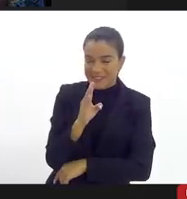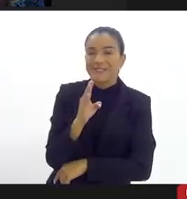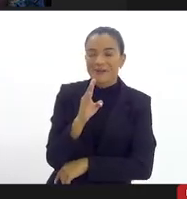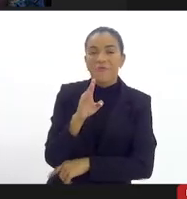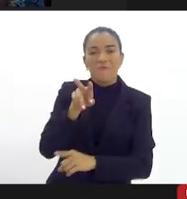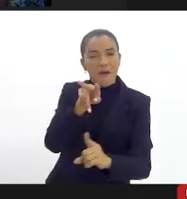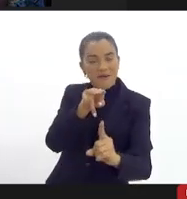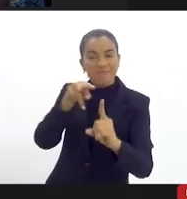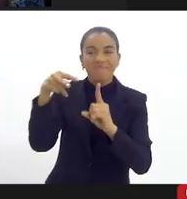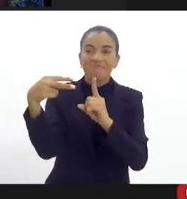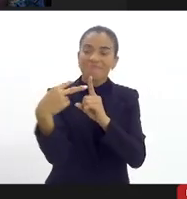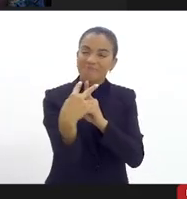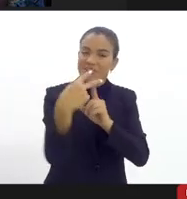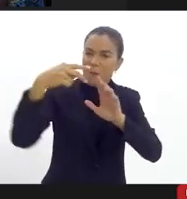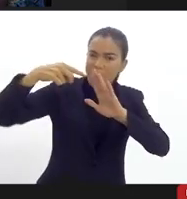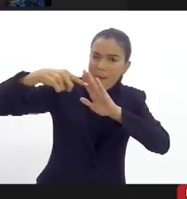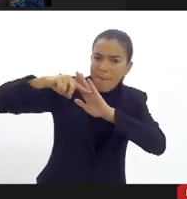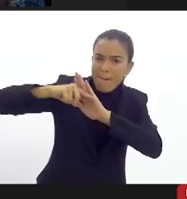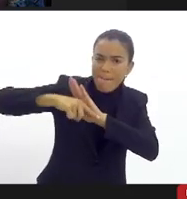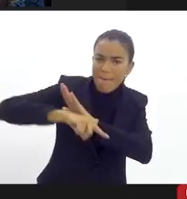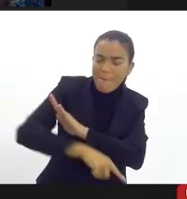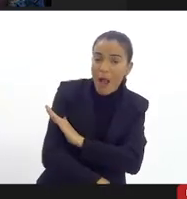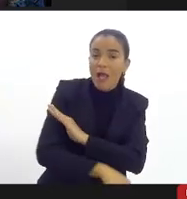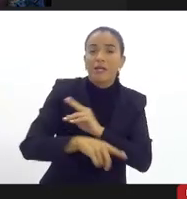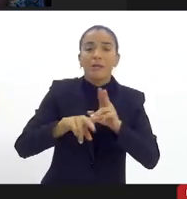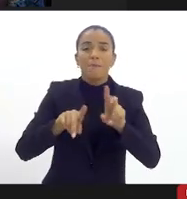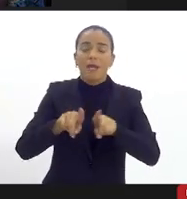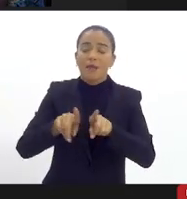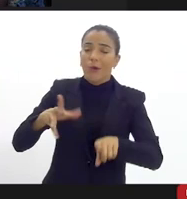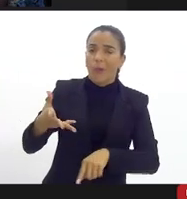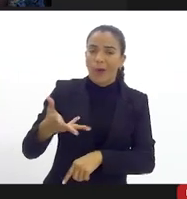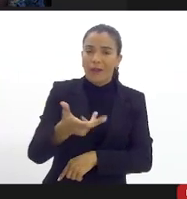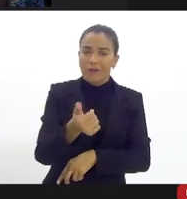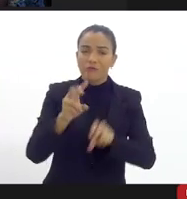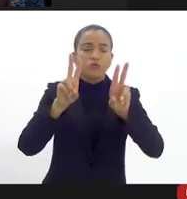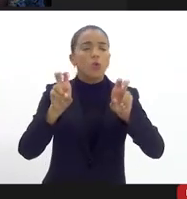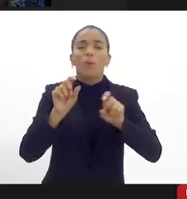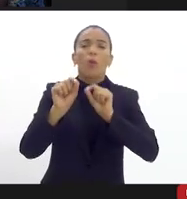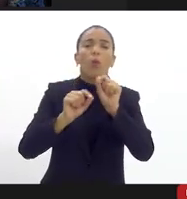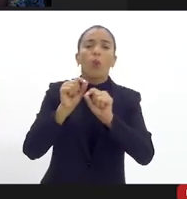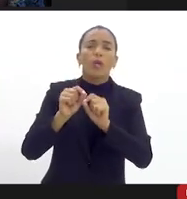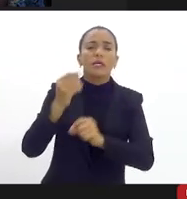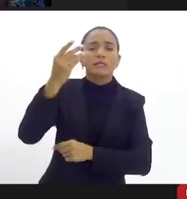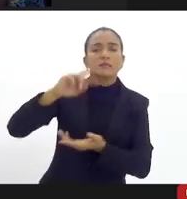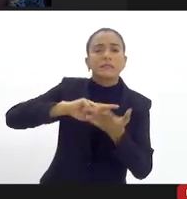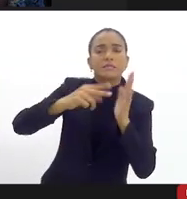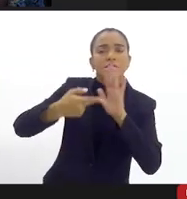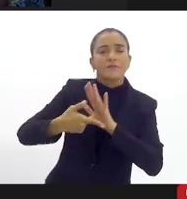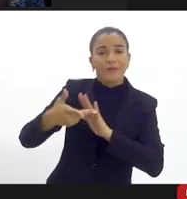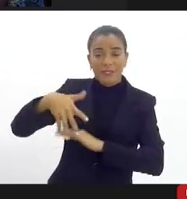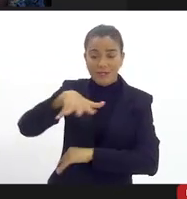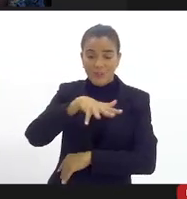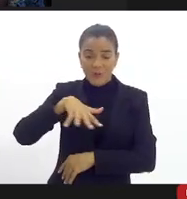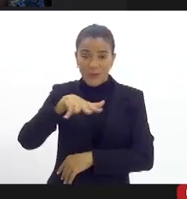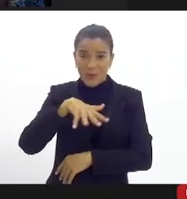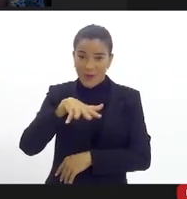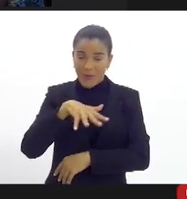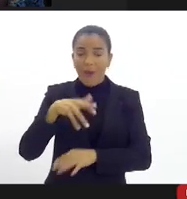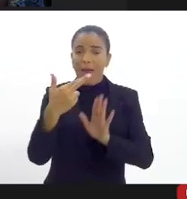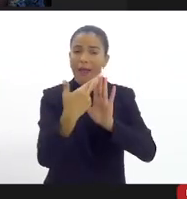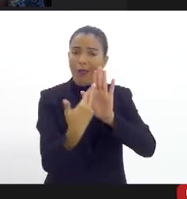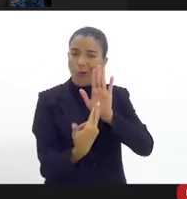uma visão profunda e qualificada sobre o que representa a questão relativa